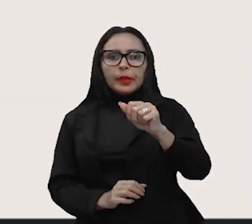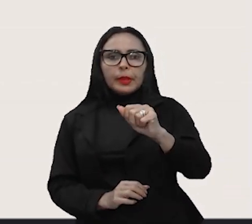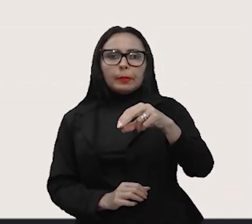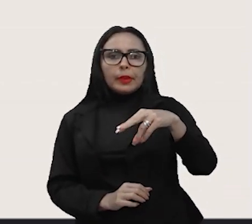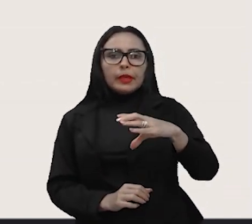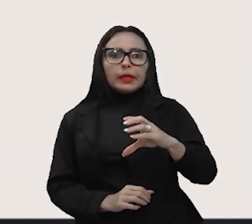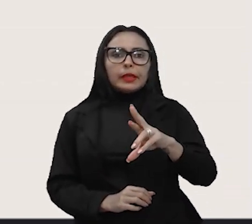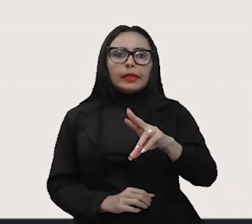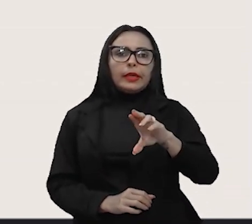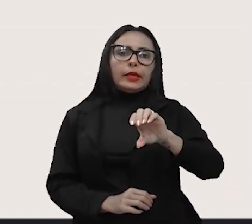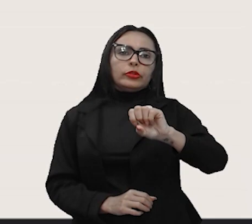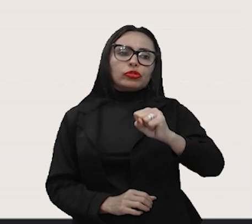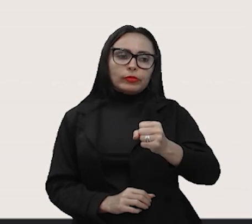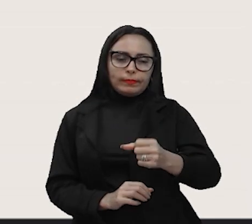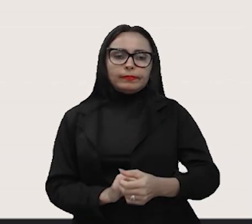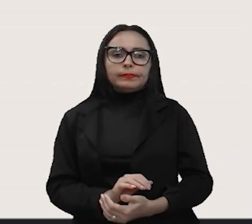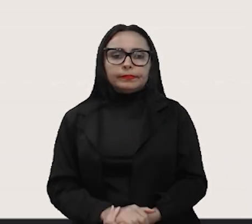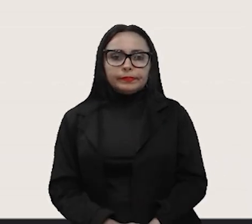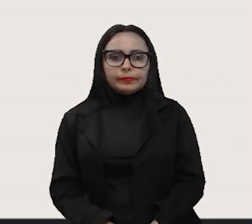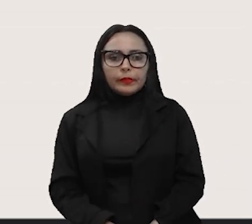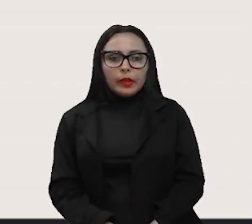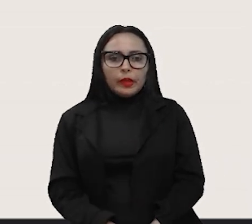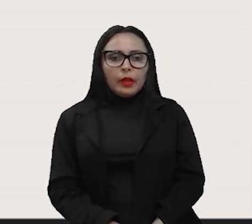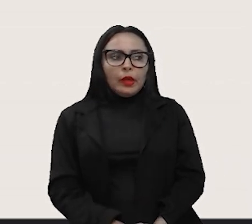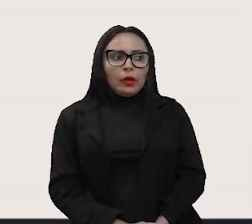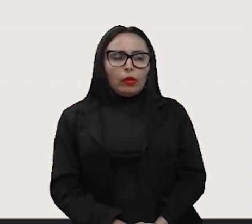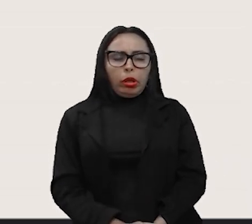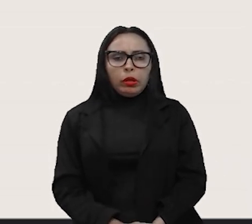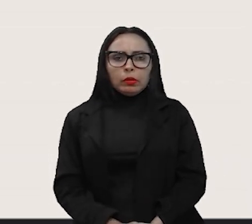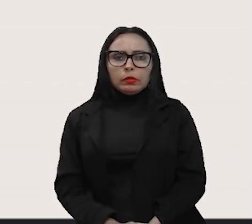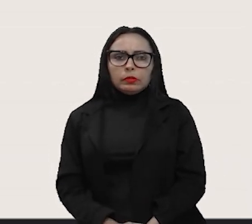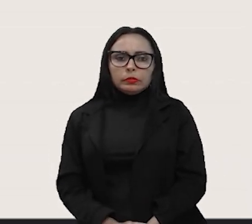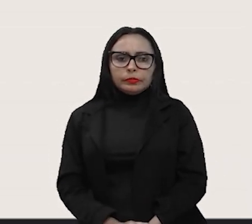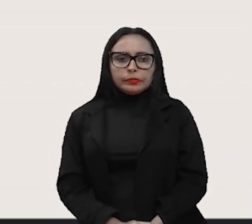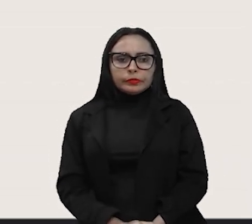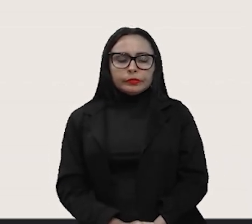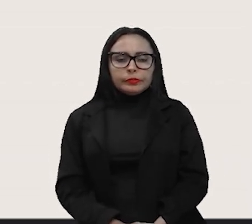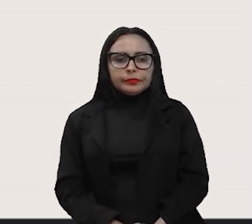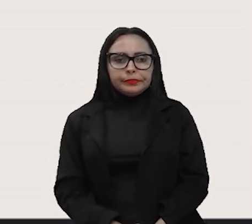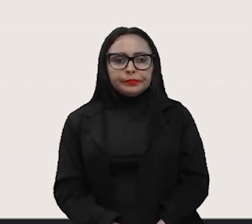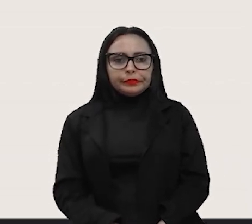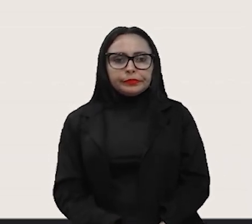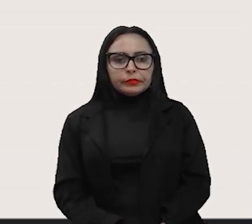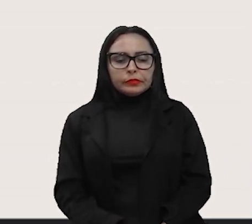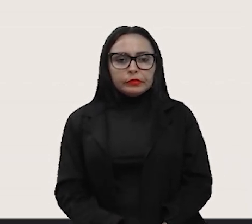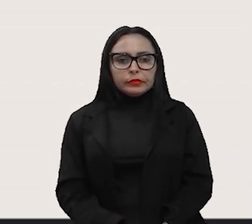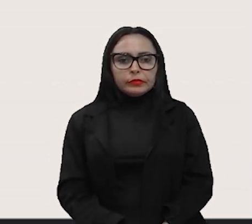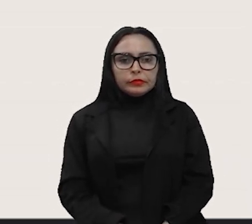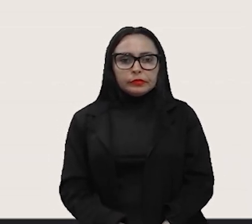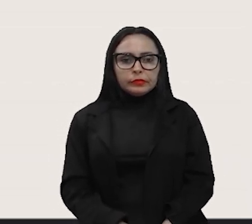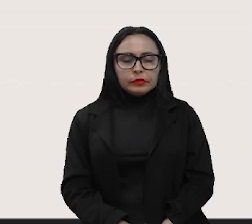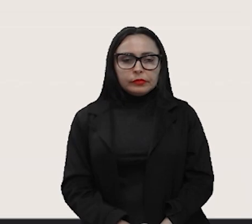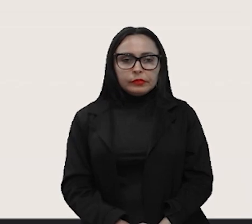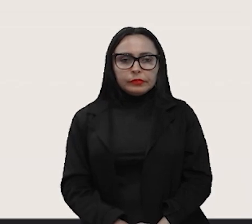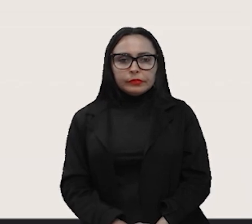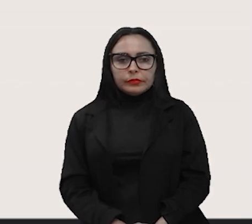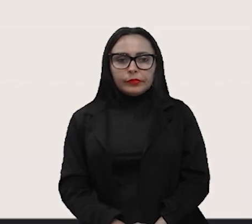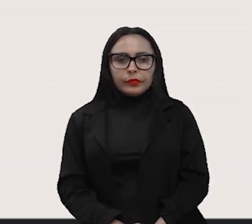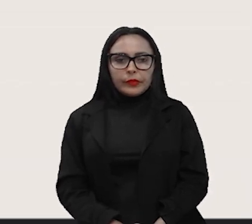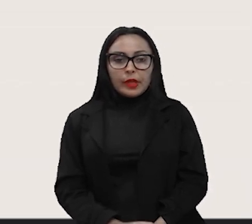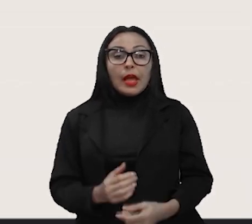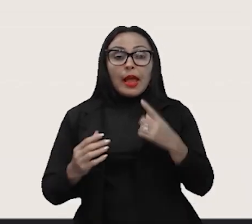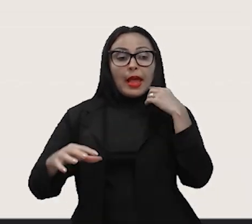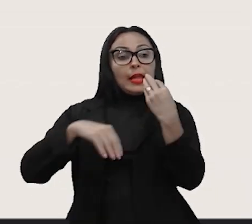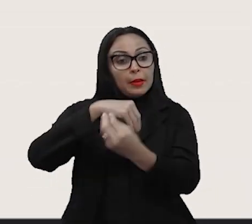o pâncreas é uma glândula mista, viu? Pelo amor de Deus, pâncreas é uma glândula mista. A parte exócrina do